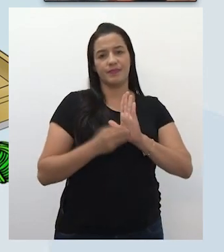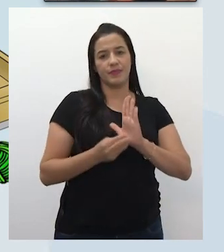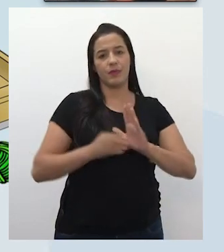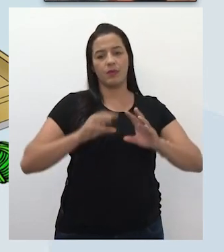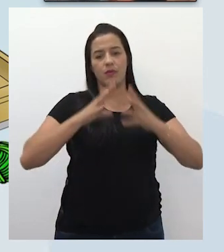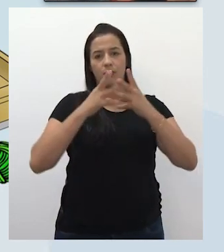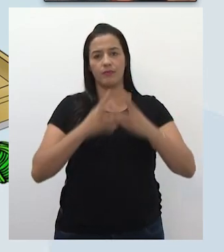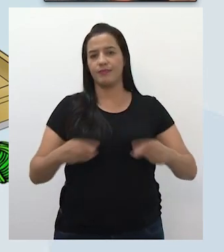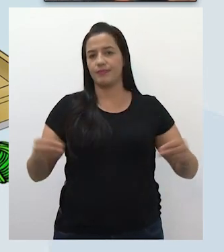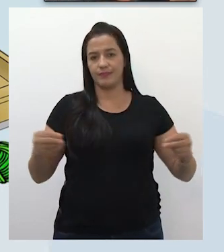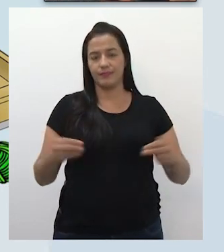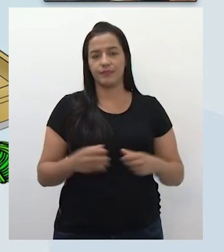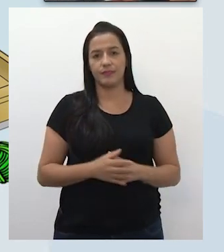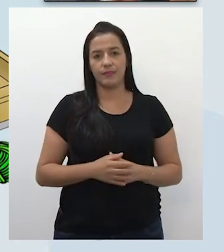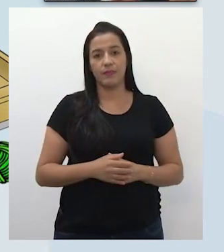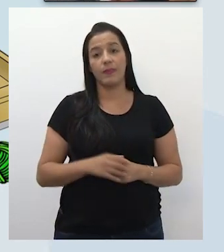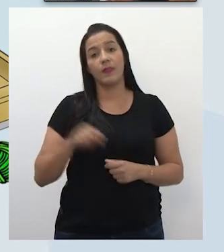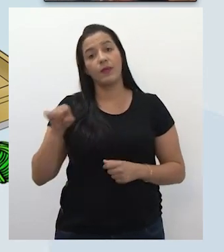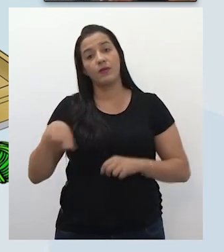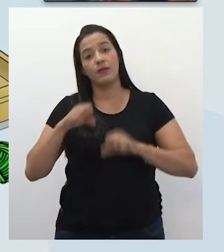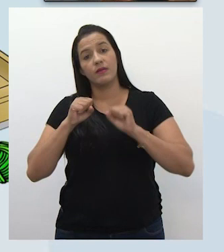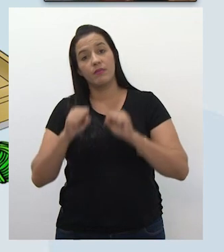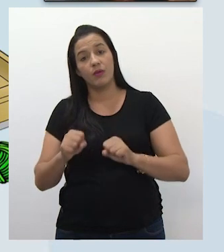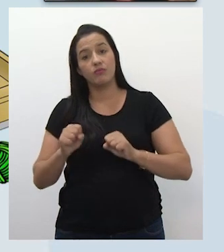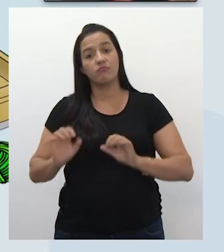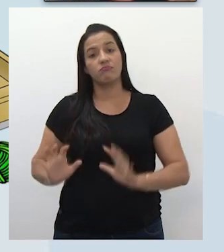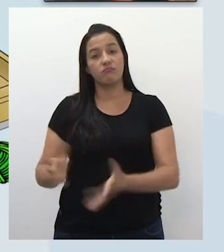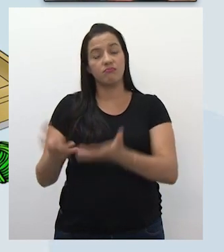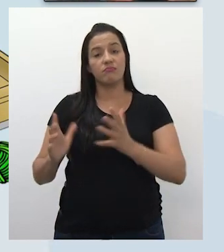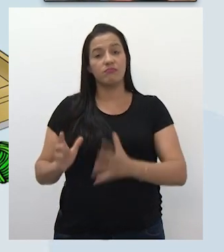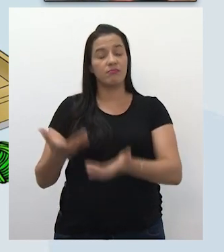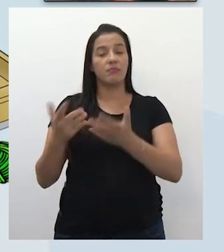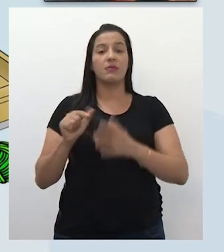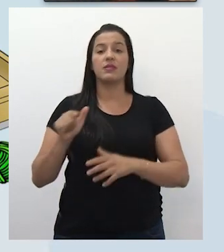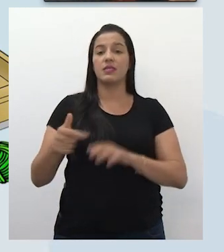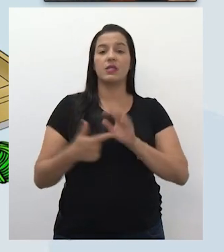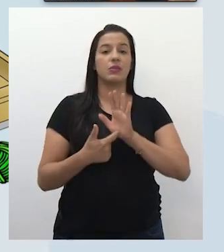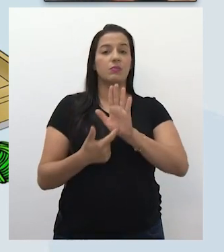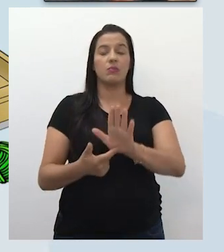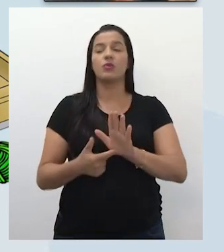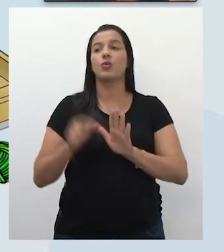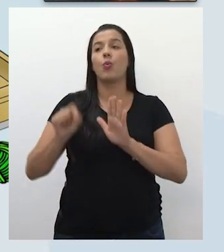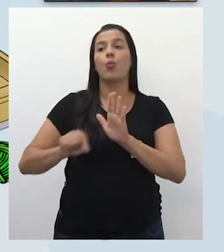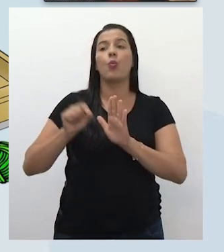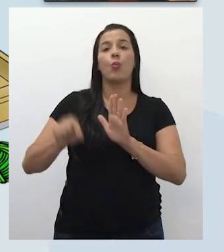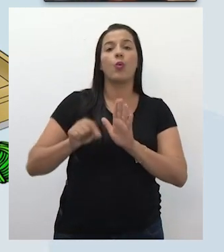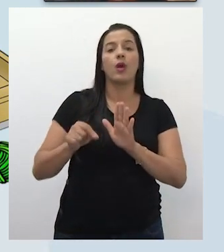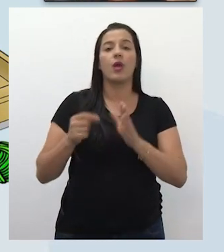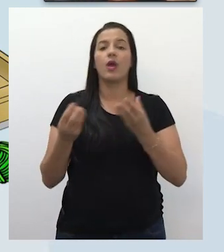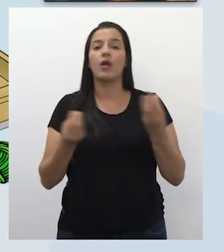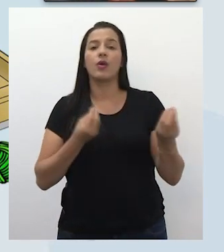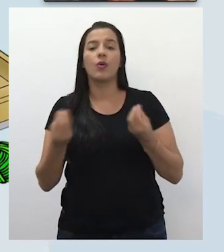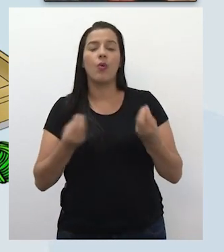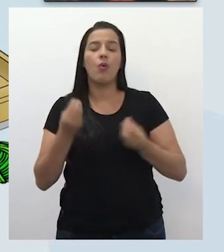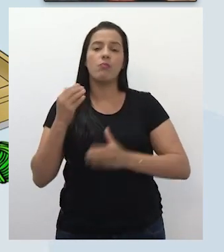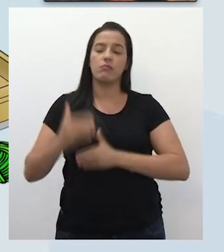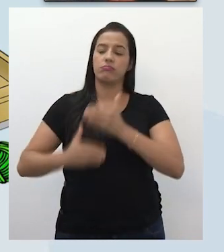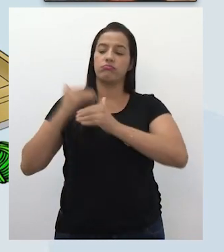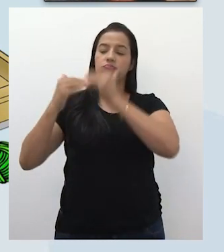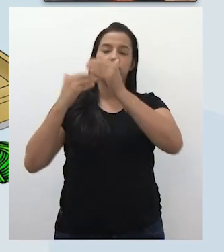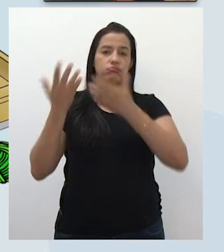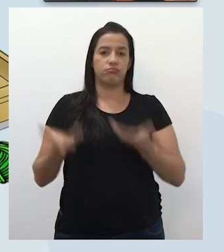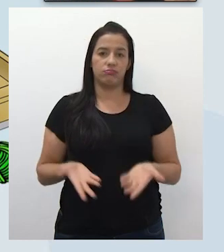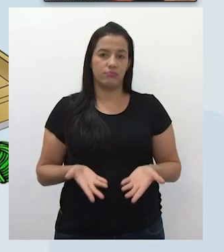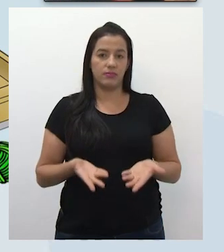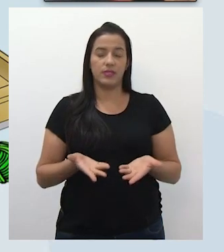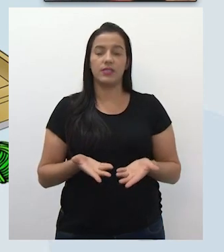evapora, tá? Ele pode incentivar, mas ele não mostra no que e como avançar, né? Então, não